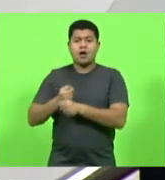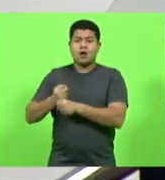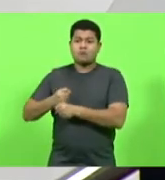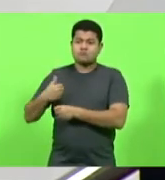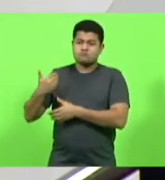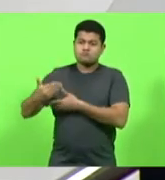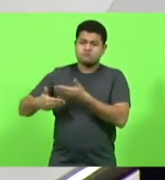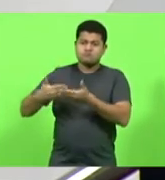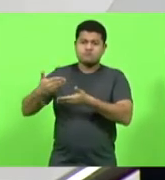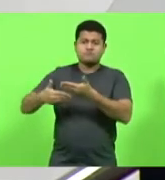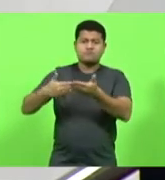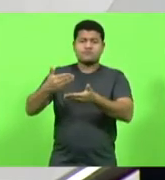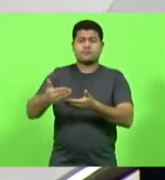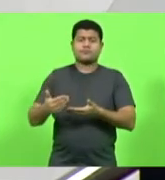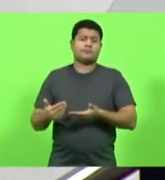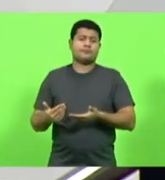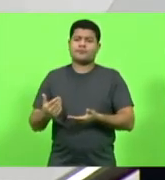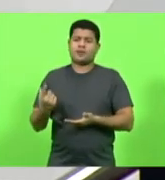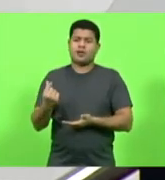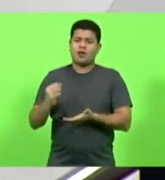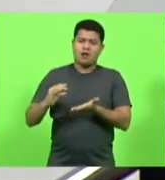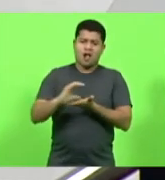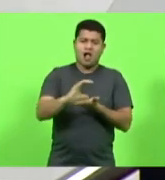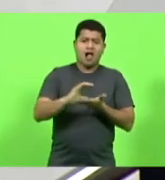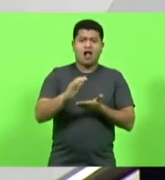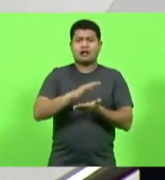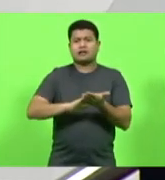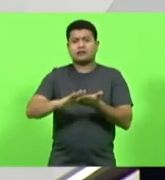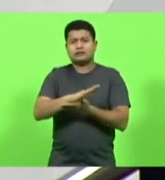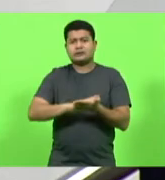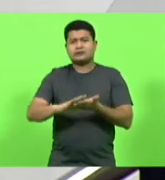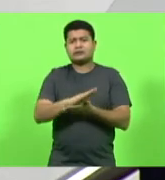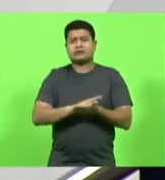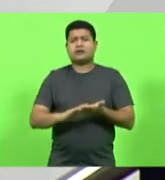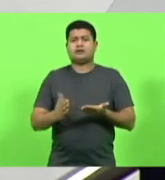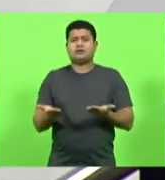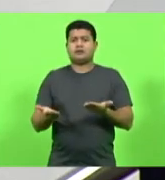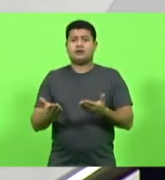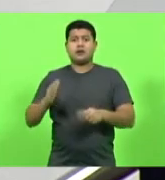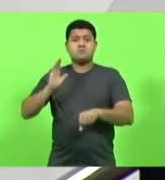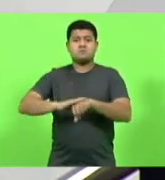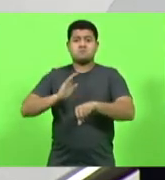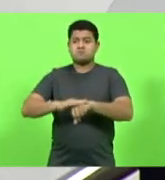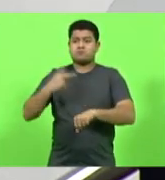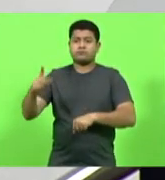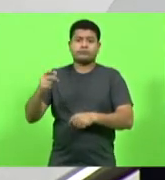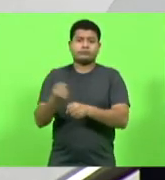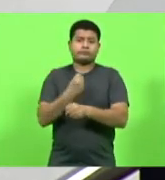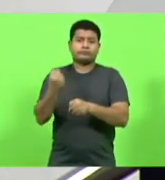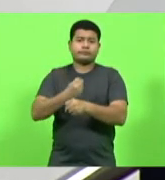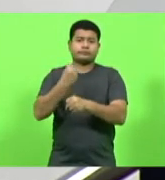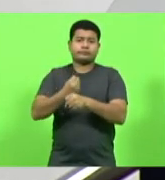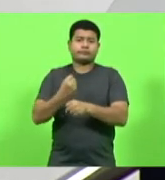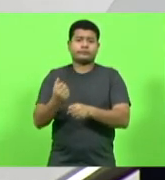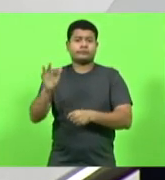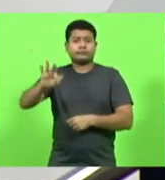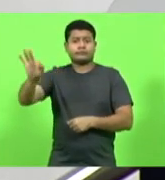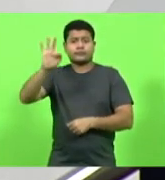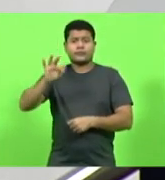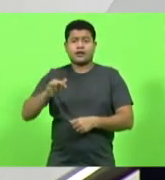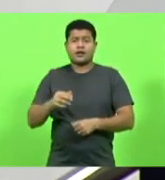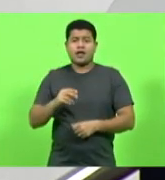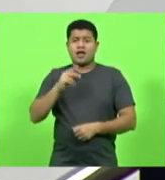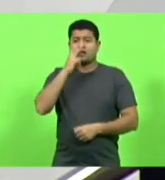décadas, não investiu nada nas suas obras federais em Santa Catarina. É só um faz de